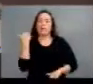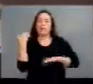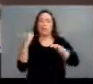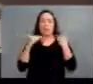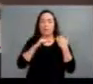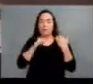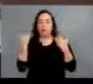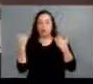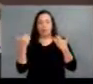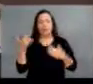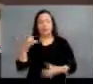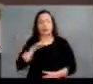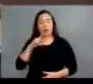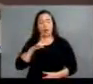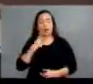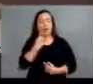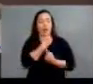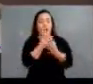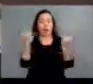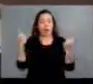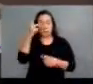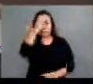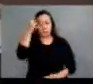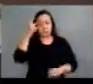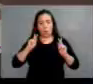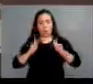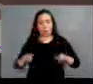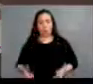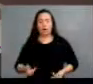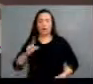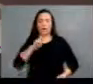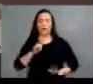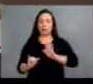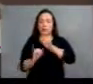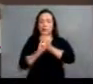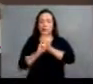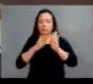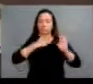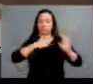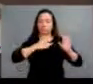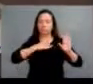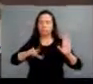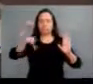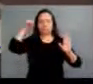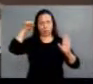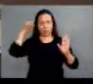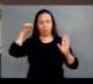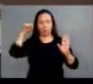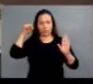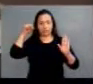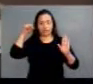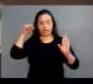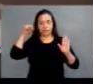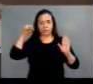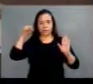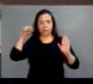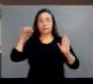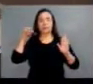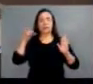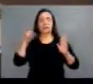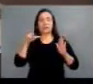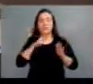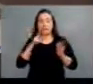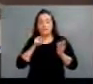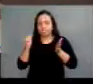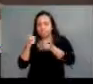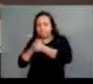humanos que vivem a sua orientação sexual, a sua identidade de gênero, sob o manto da